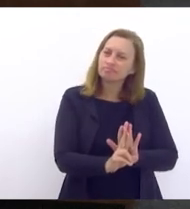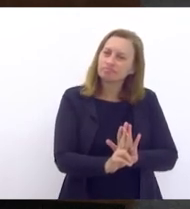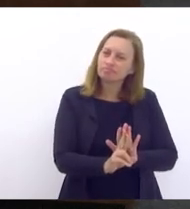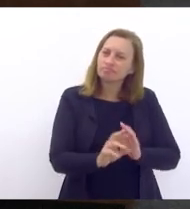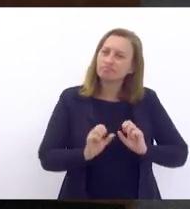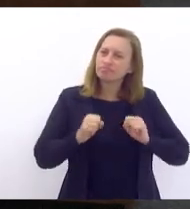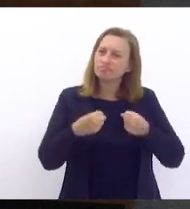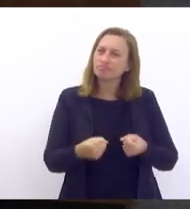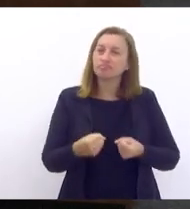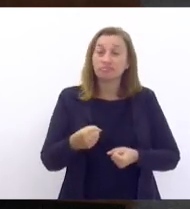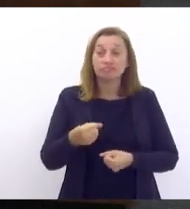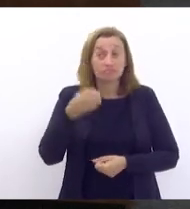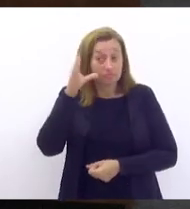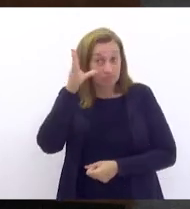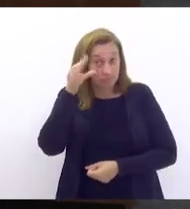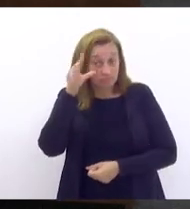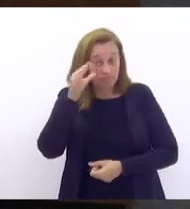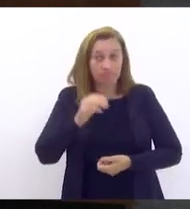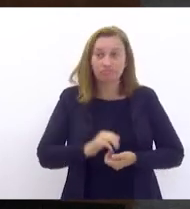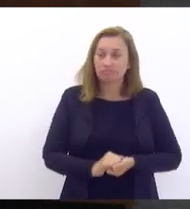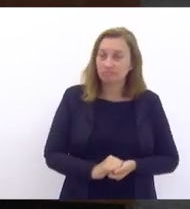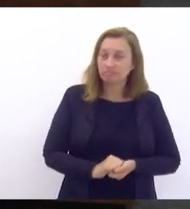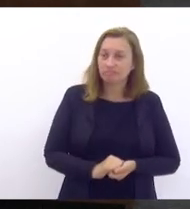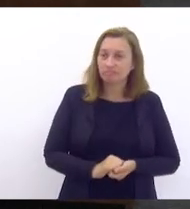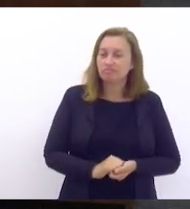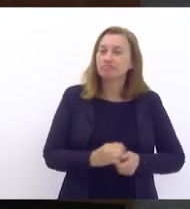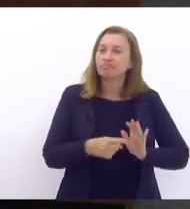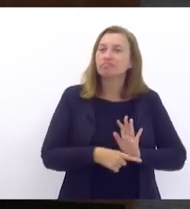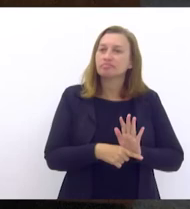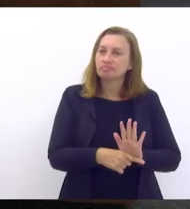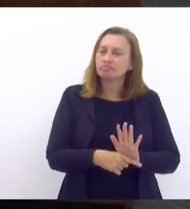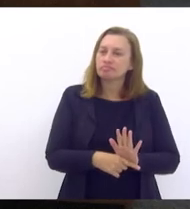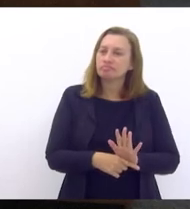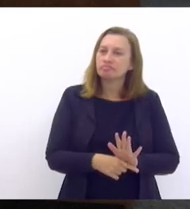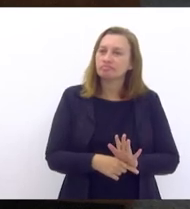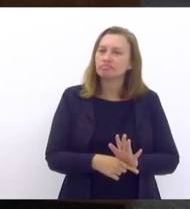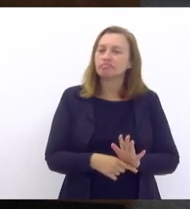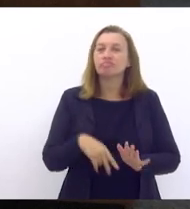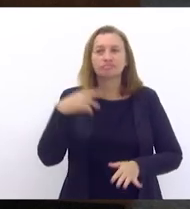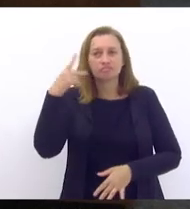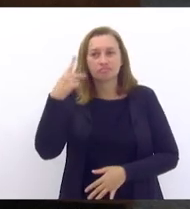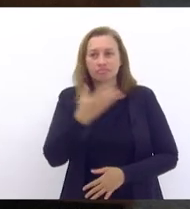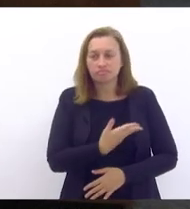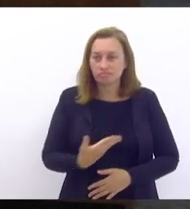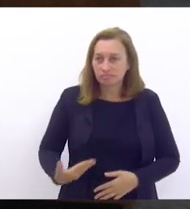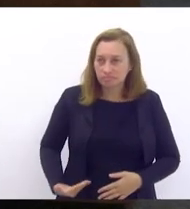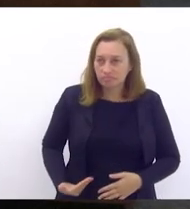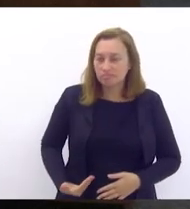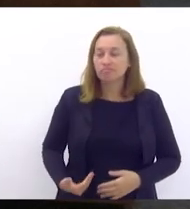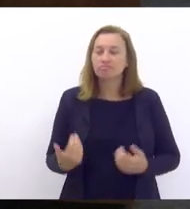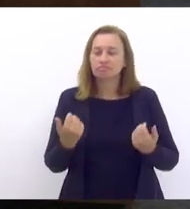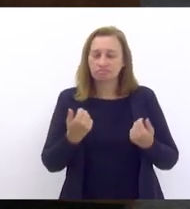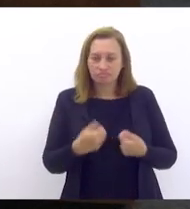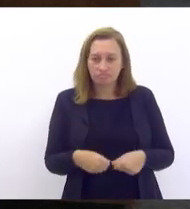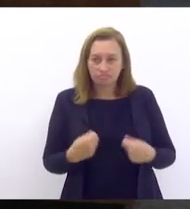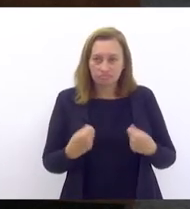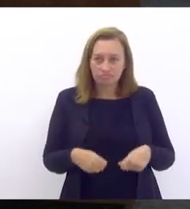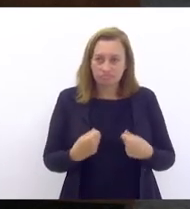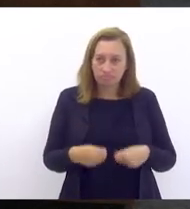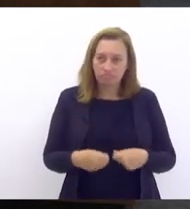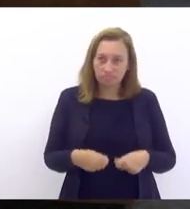defender os interesses e ajudar nas políticas públicas necessárias